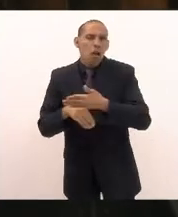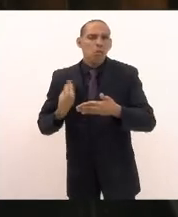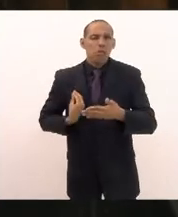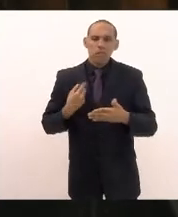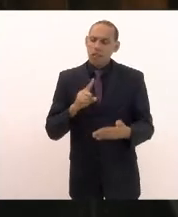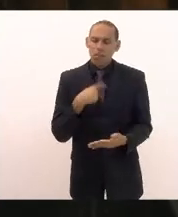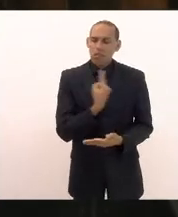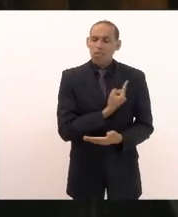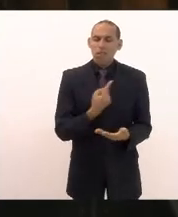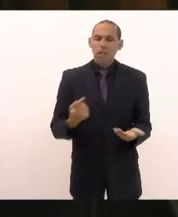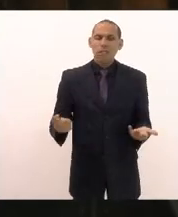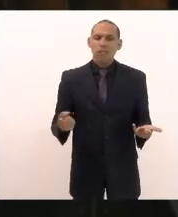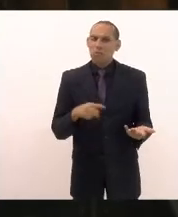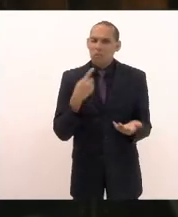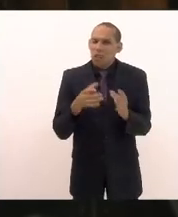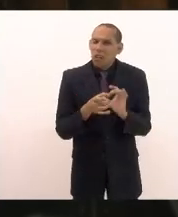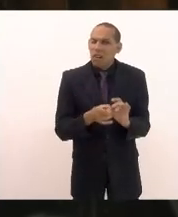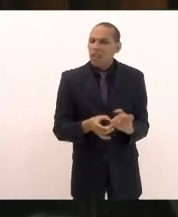vidas,